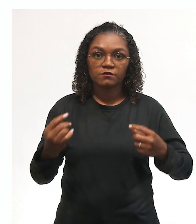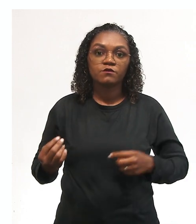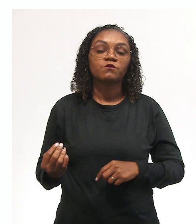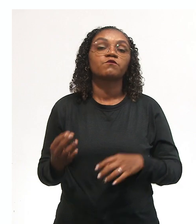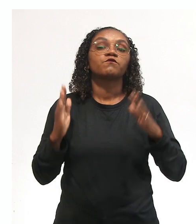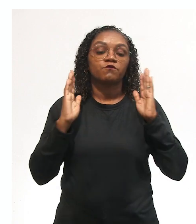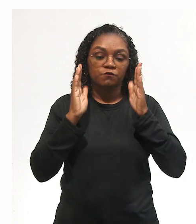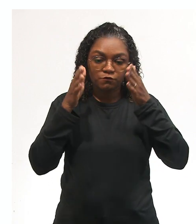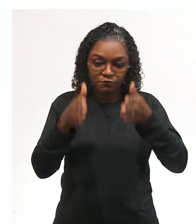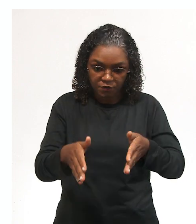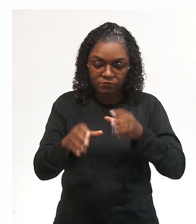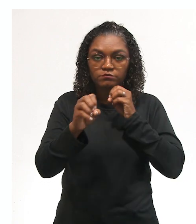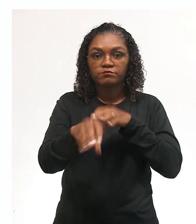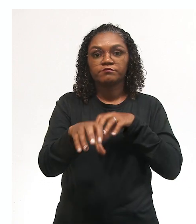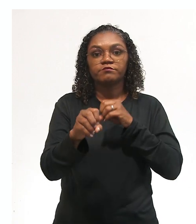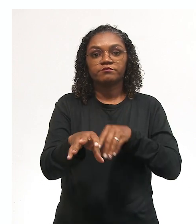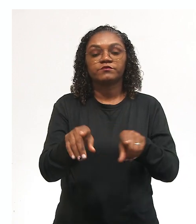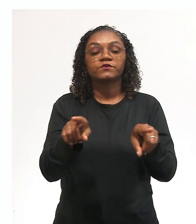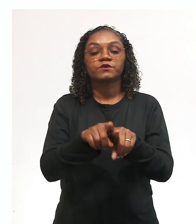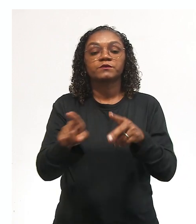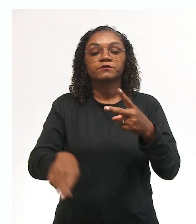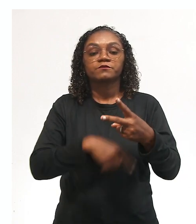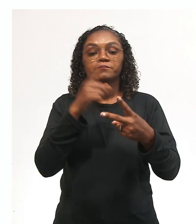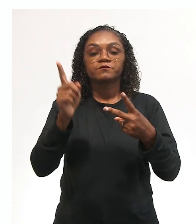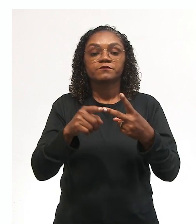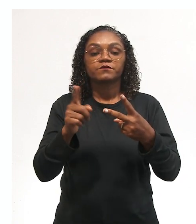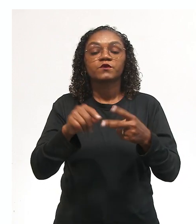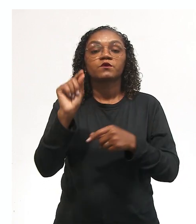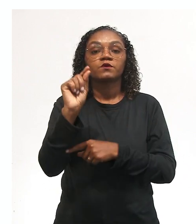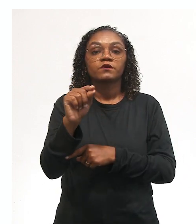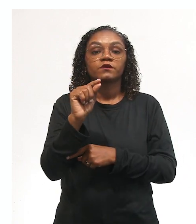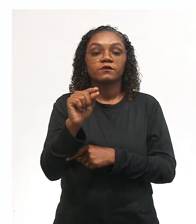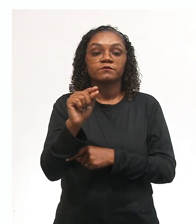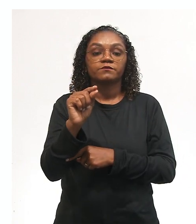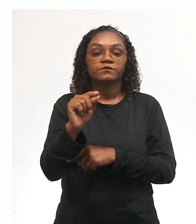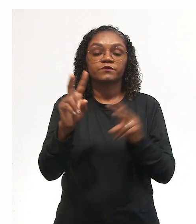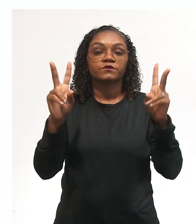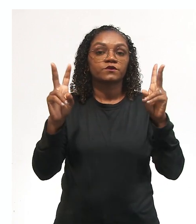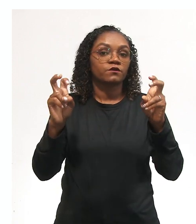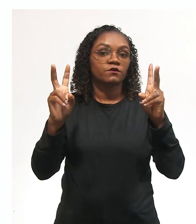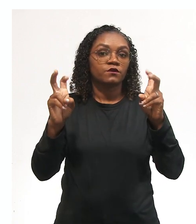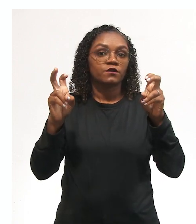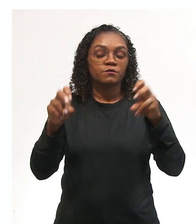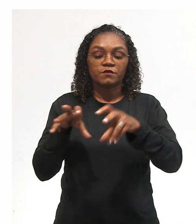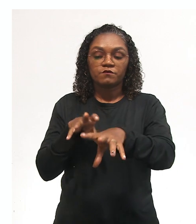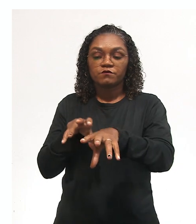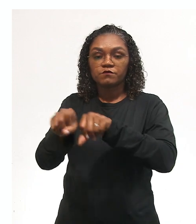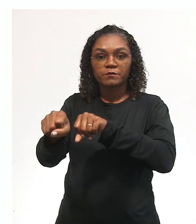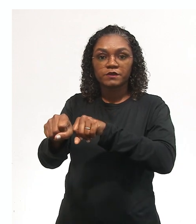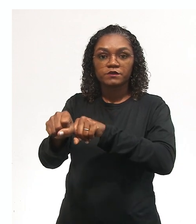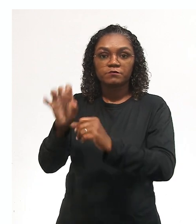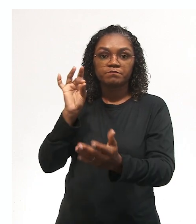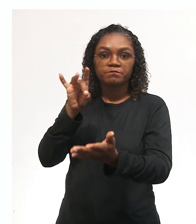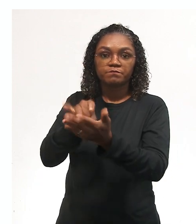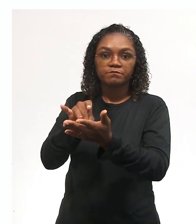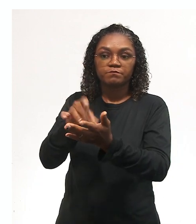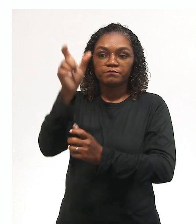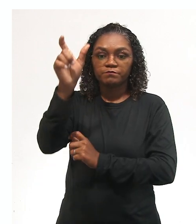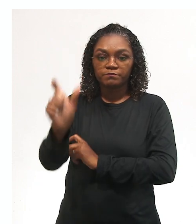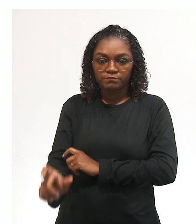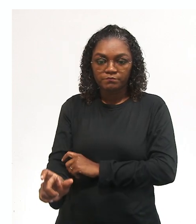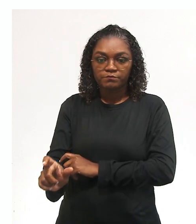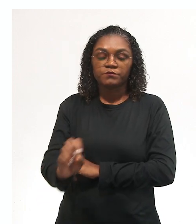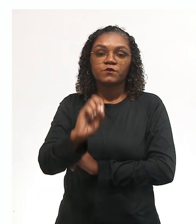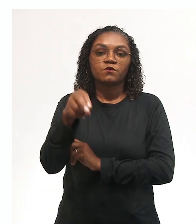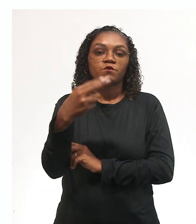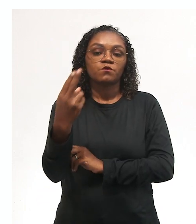educativo. O outro conceito discutido na educação profissional e tecnológica trata-se da formação integral